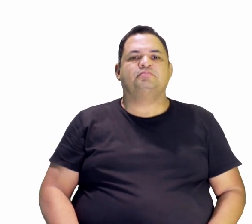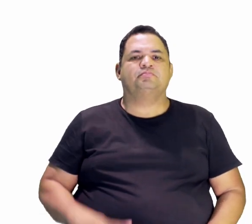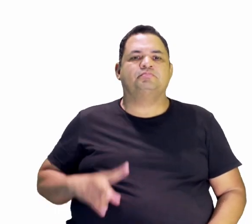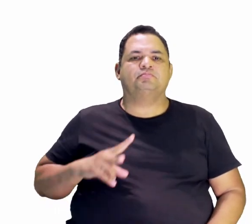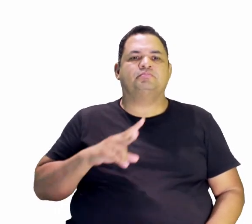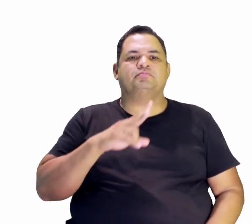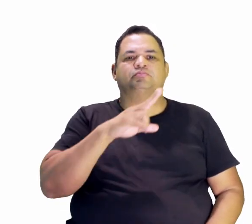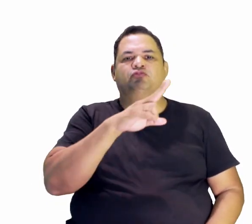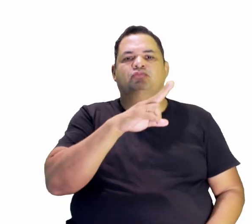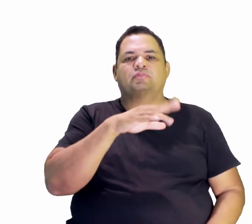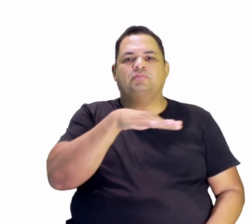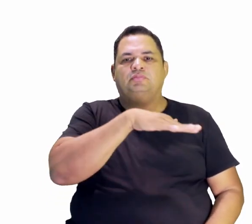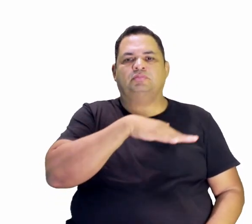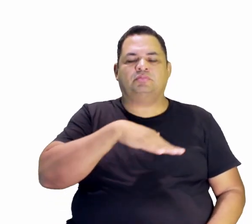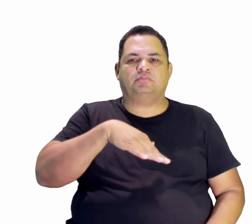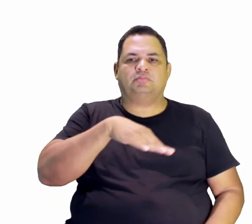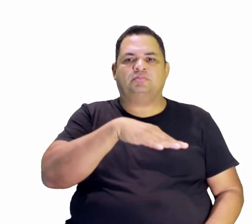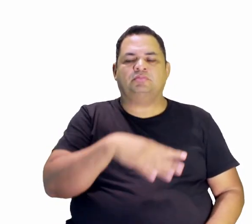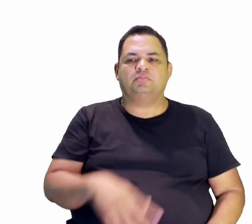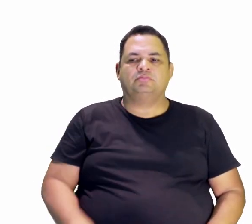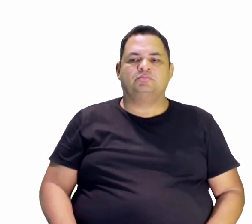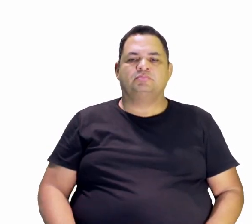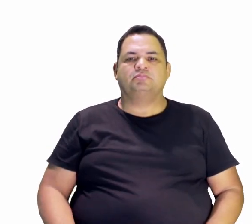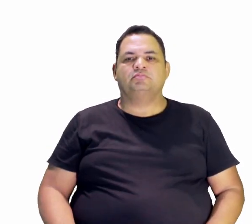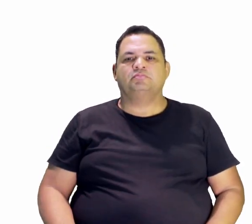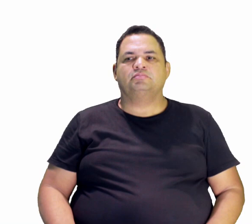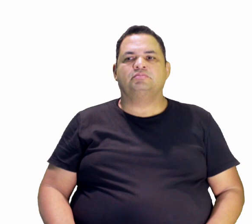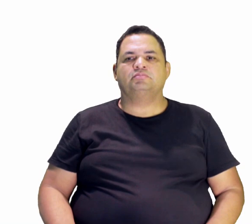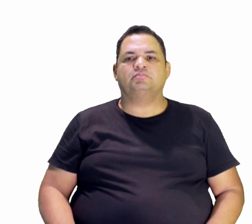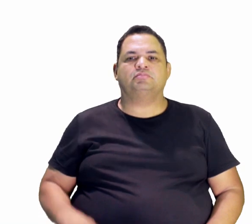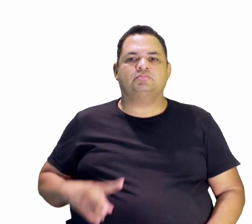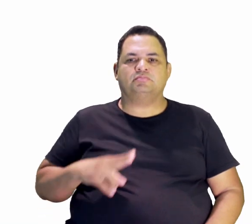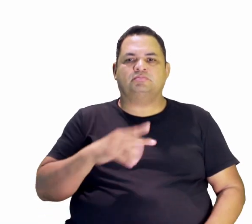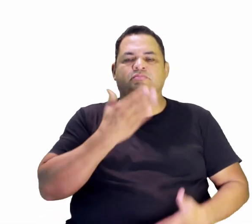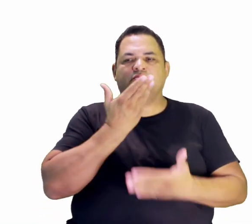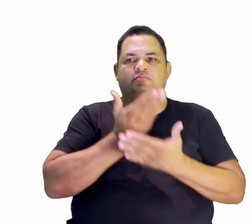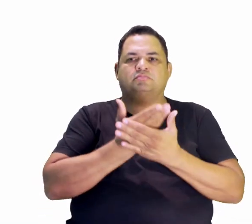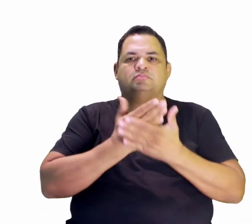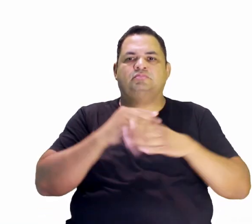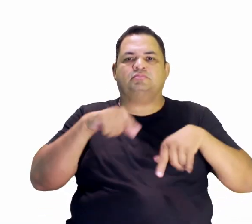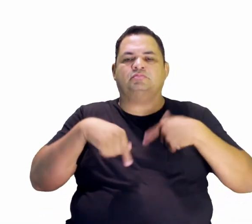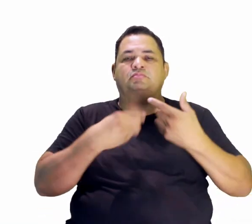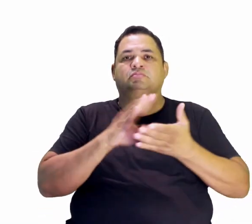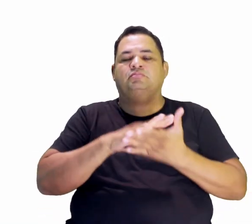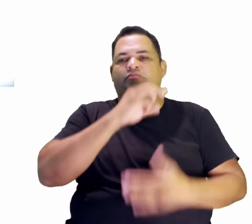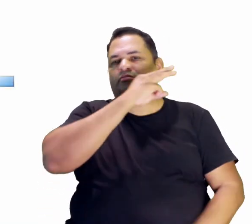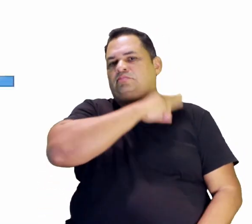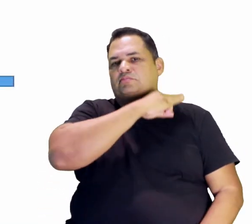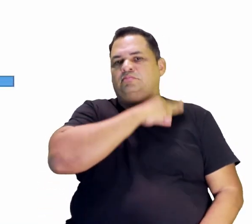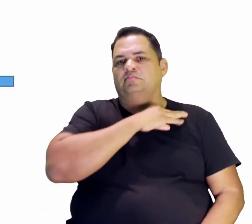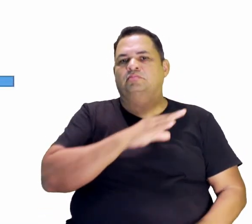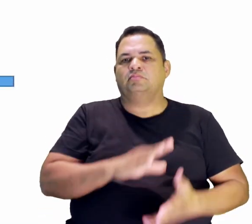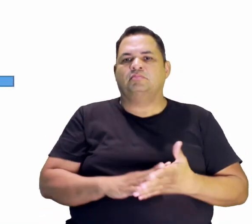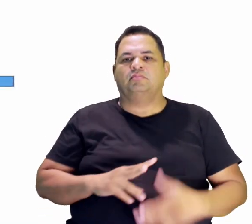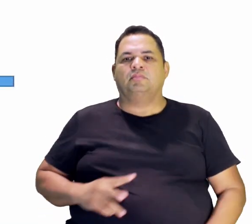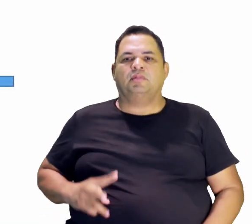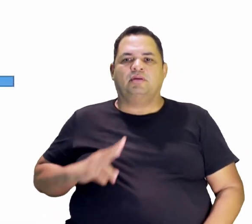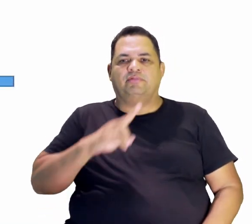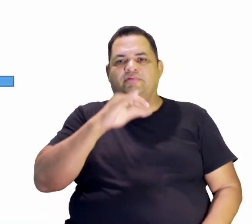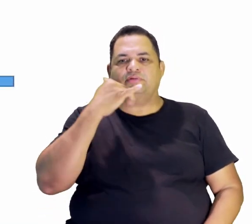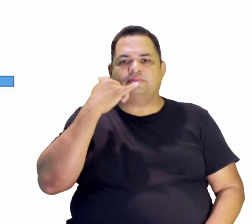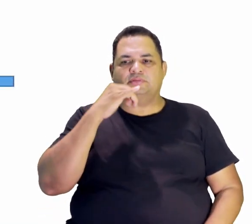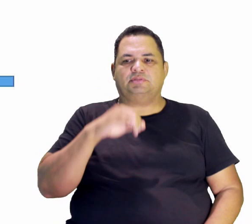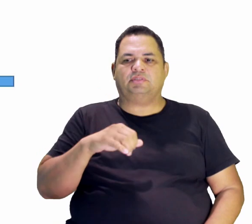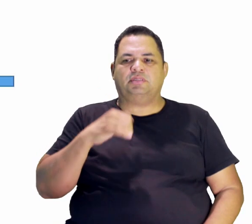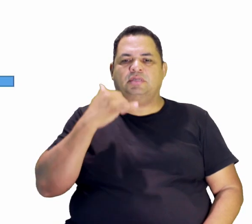Forças de campo. Essa aqui é uma força que você vai estudar quando estiver no terceiro ano. Mas a força elétrica.